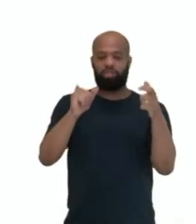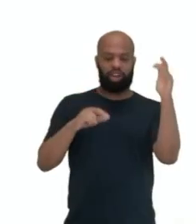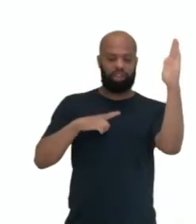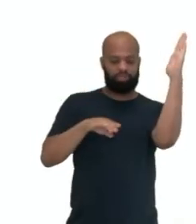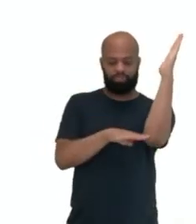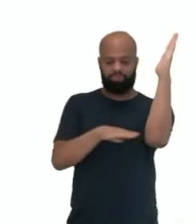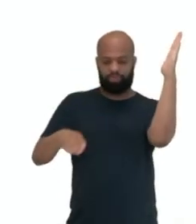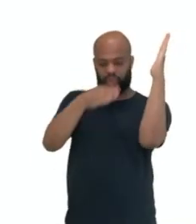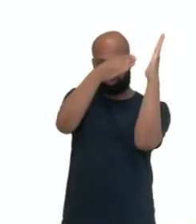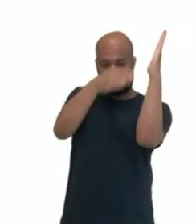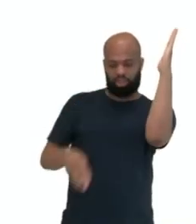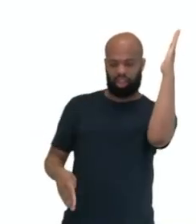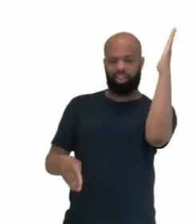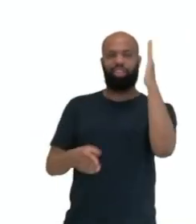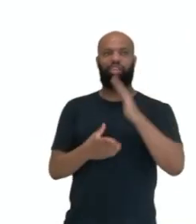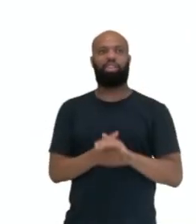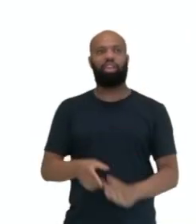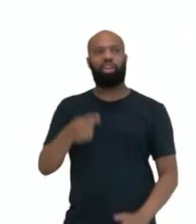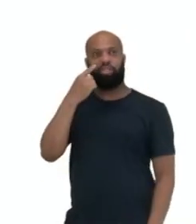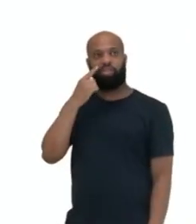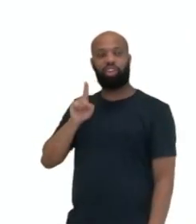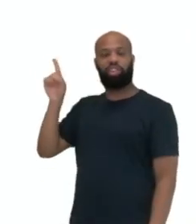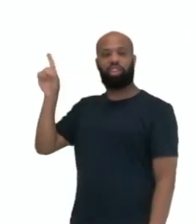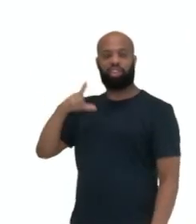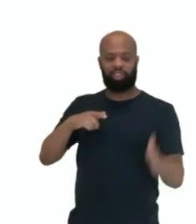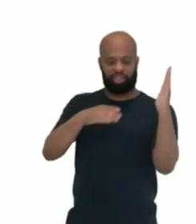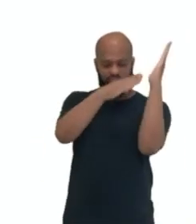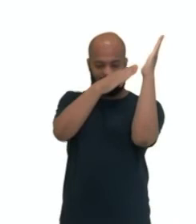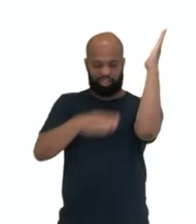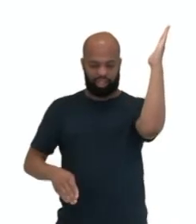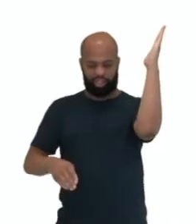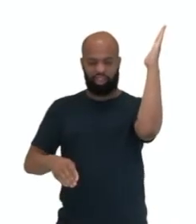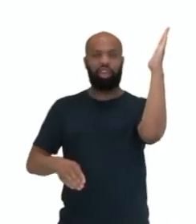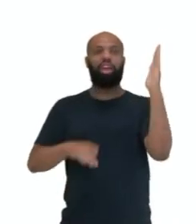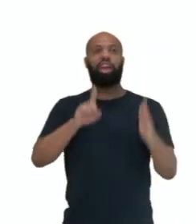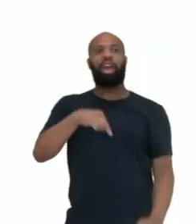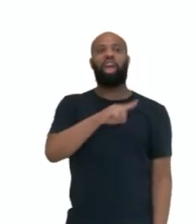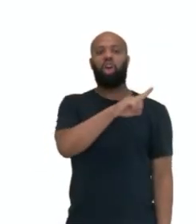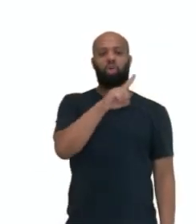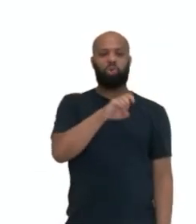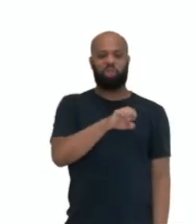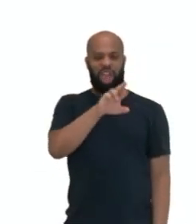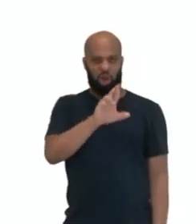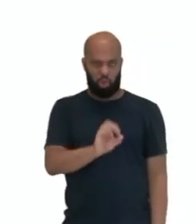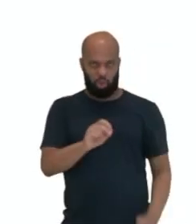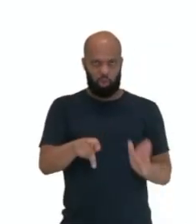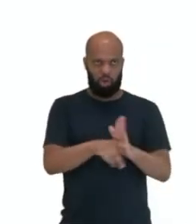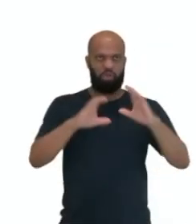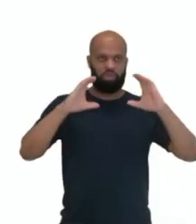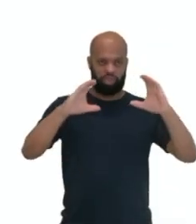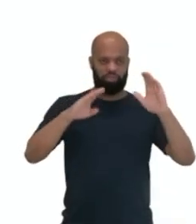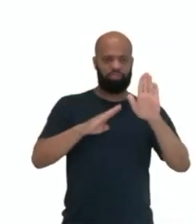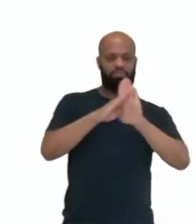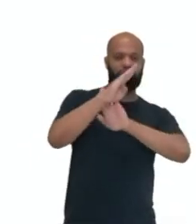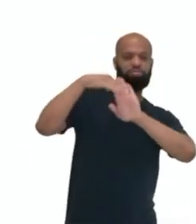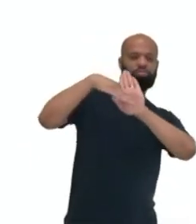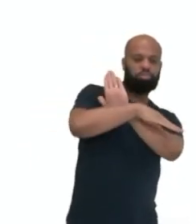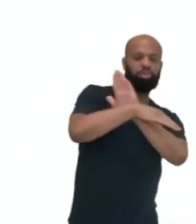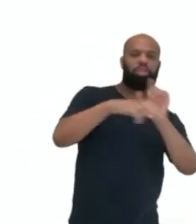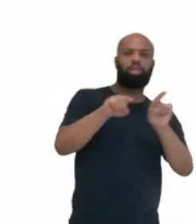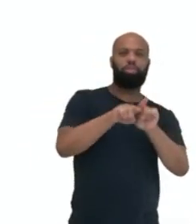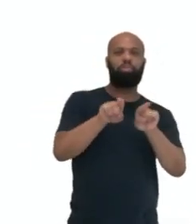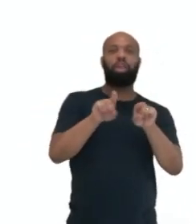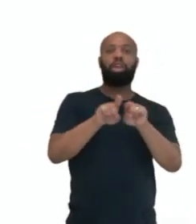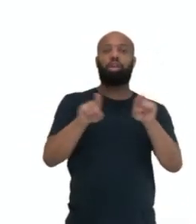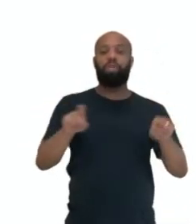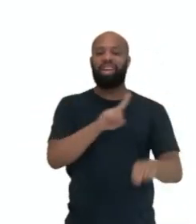Aqui, ó. Então, aqui, ó, nesse círculo aqui, nesse ponto eu tenho o zero dessa função, que é uma função crescente. Aqui eu tenho uma função decrescente.